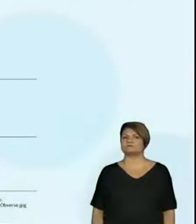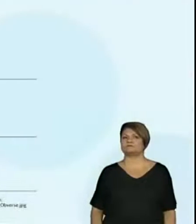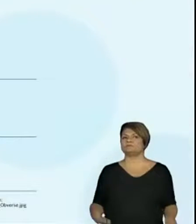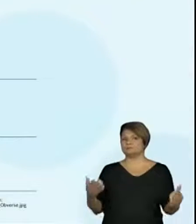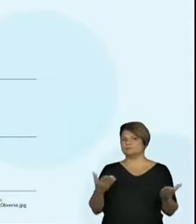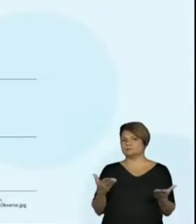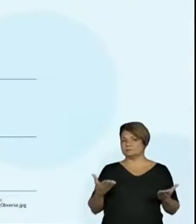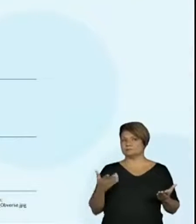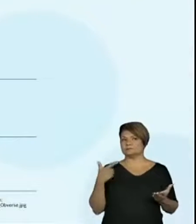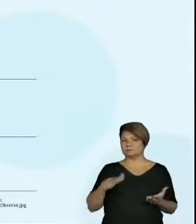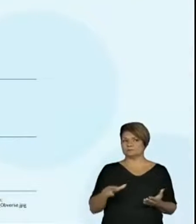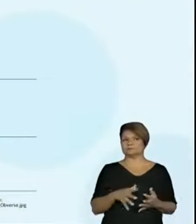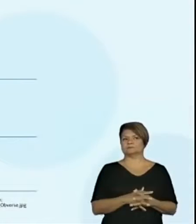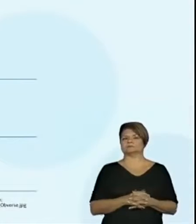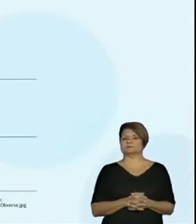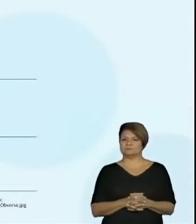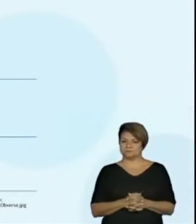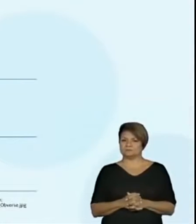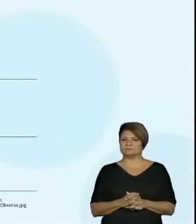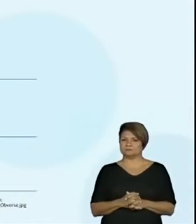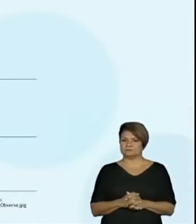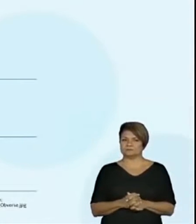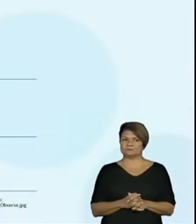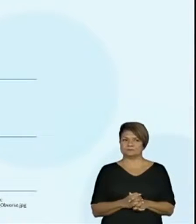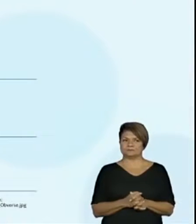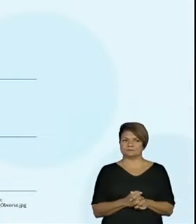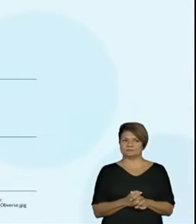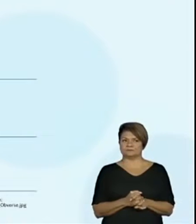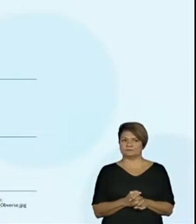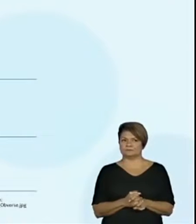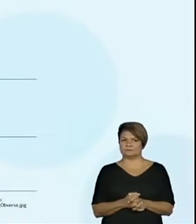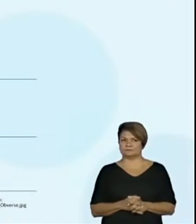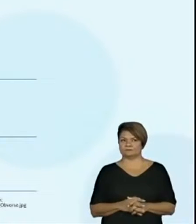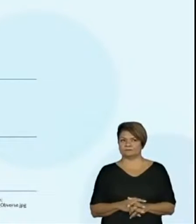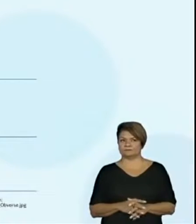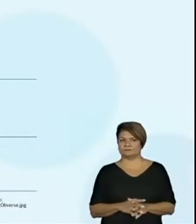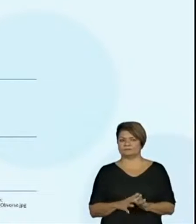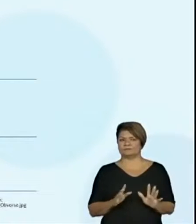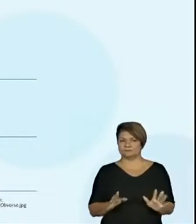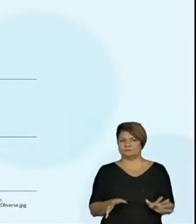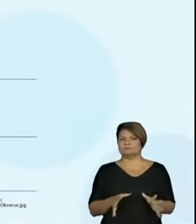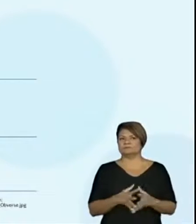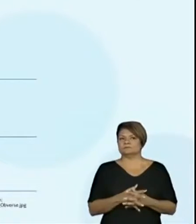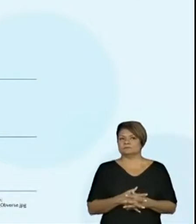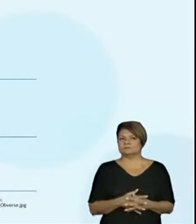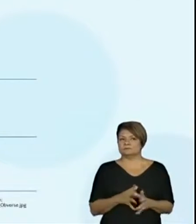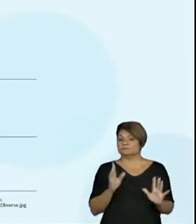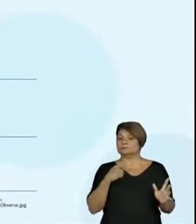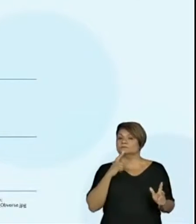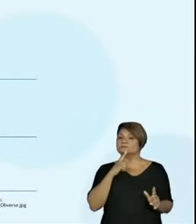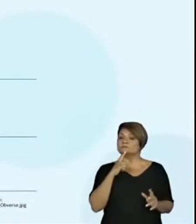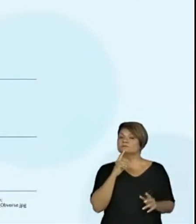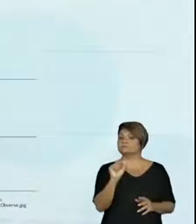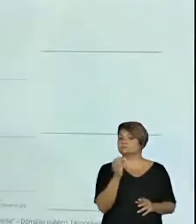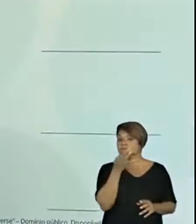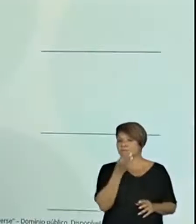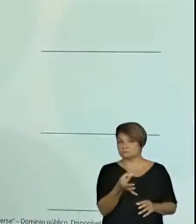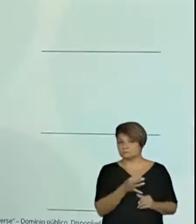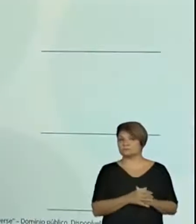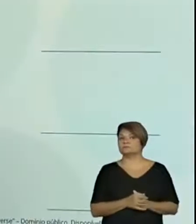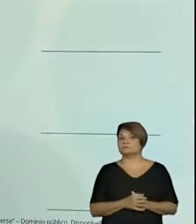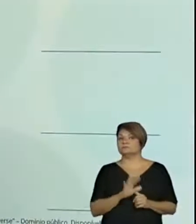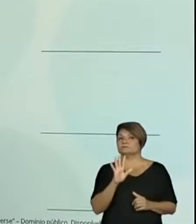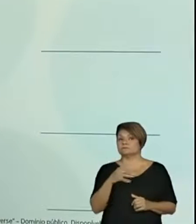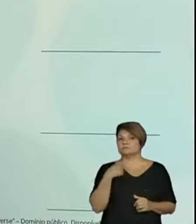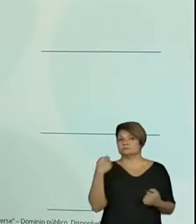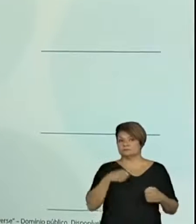Vamos lá trazer a próxima, que eu já estava até já pensando nela, que a gente comentou ainda, mas eu